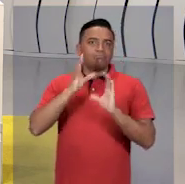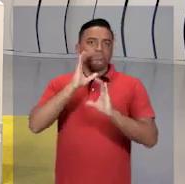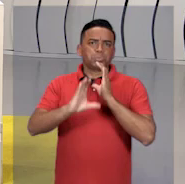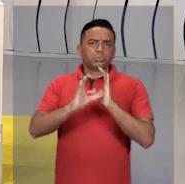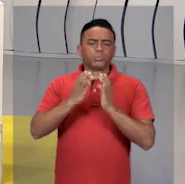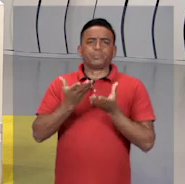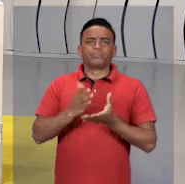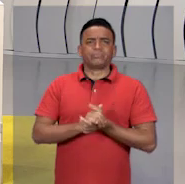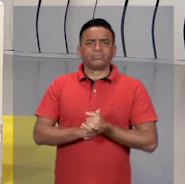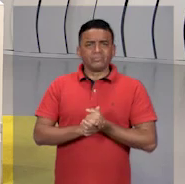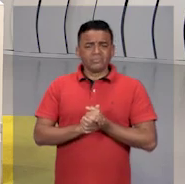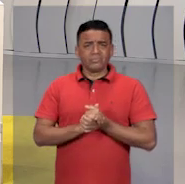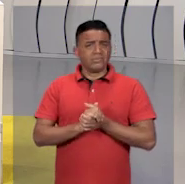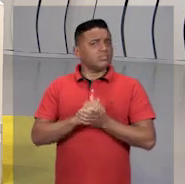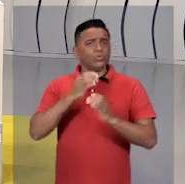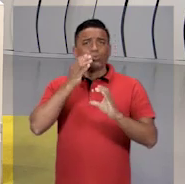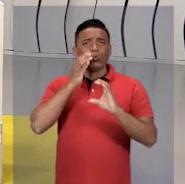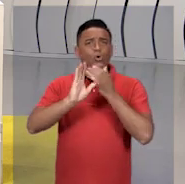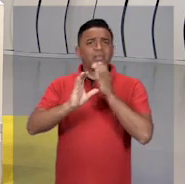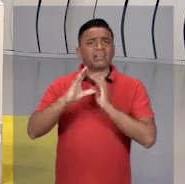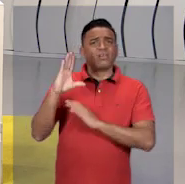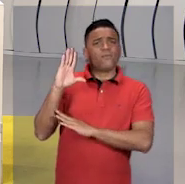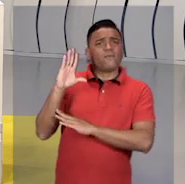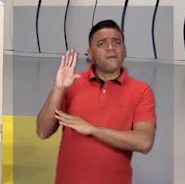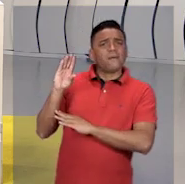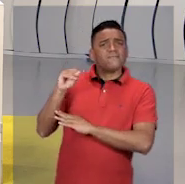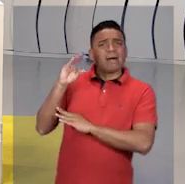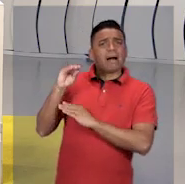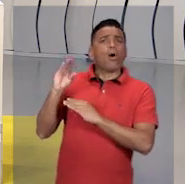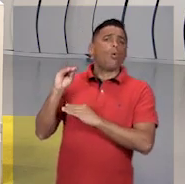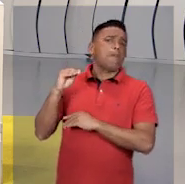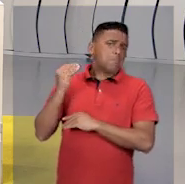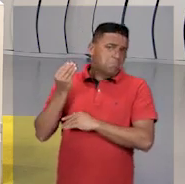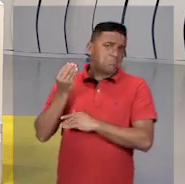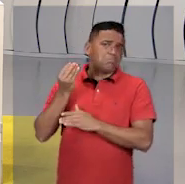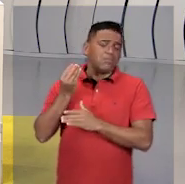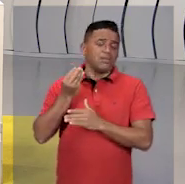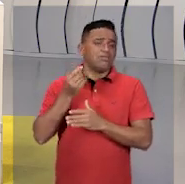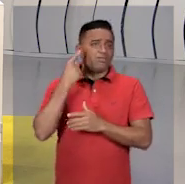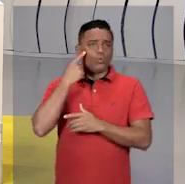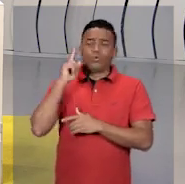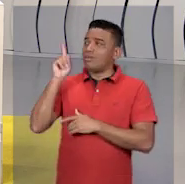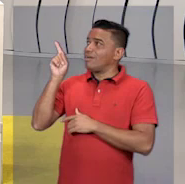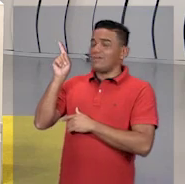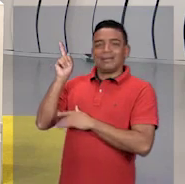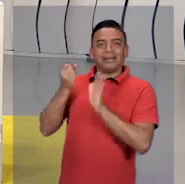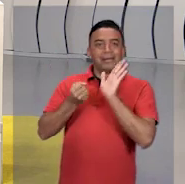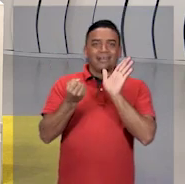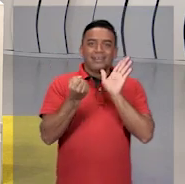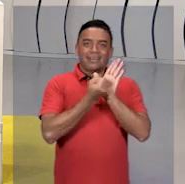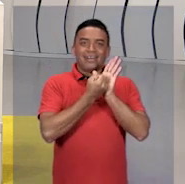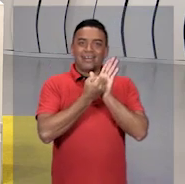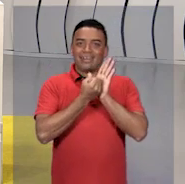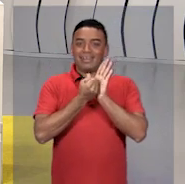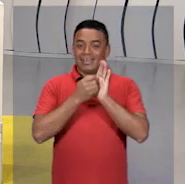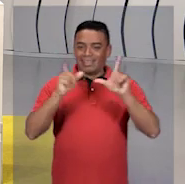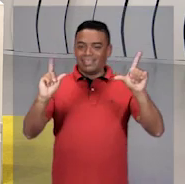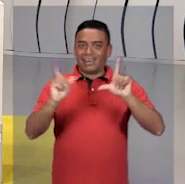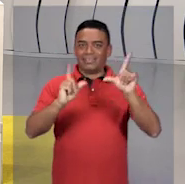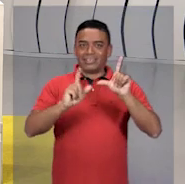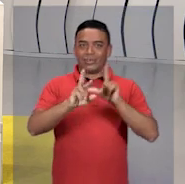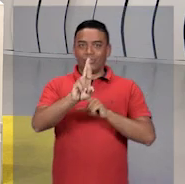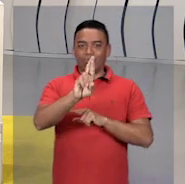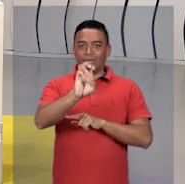a comunicação verbal é a mais usada. Então, eu trouxe uma logo da Rede Minas, que está no site, e